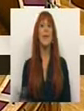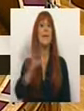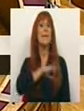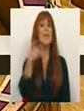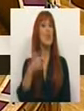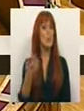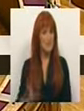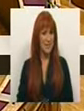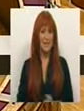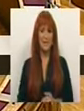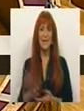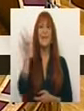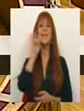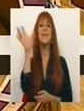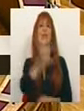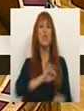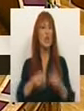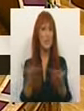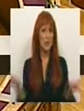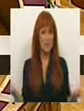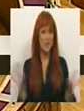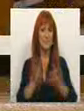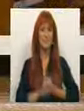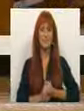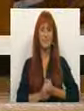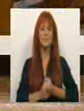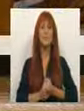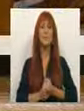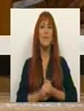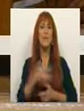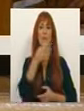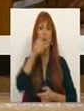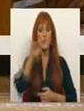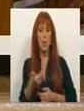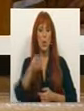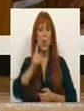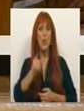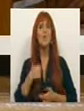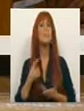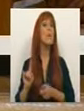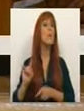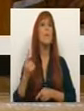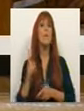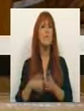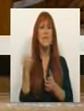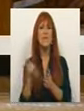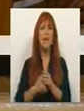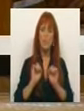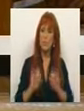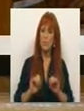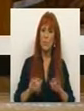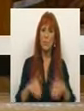Senhor Presidente, senhoras e senhores deputados, falamos hoje do que deve ser sempre o